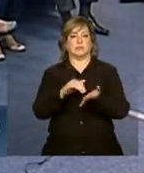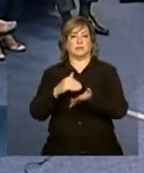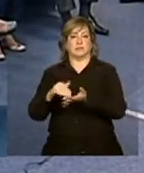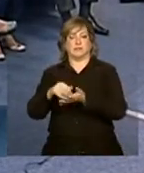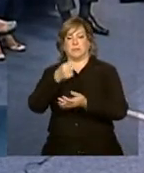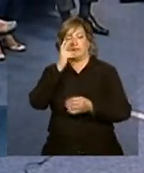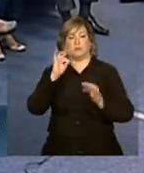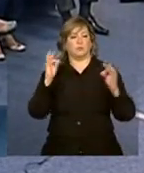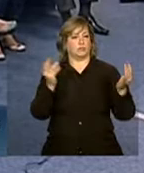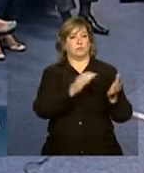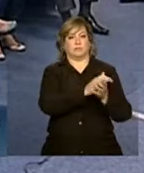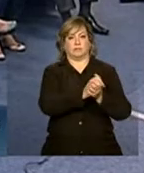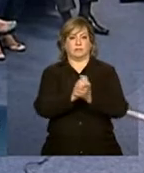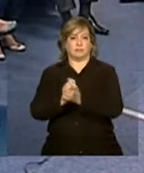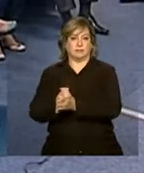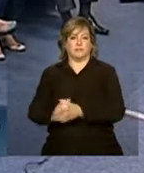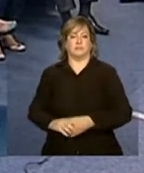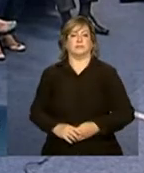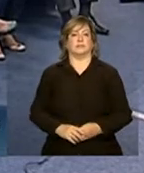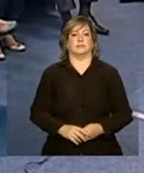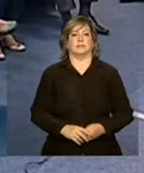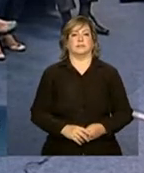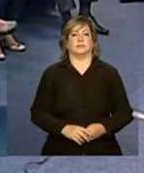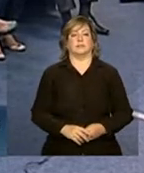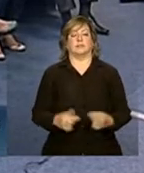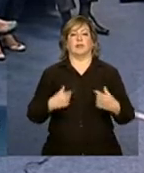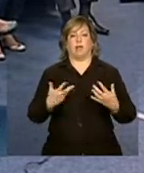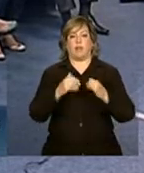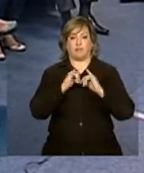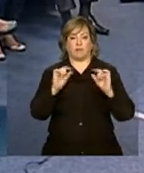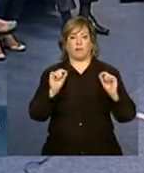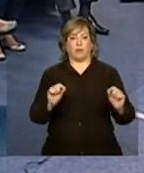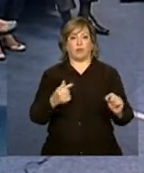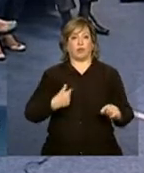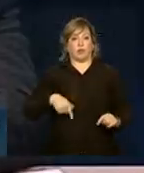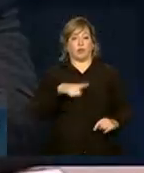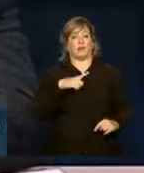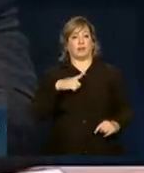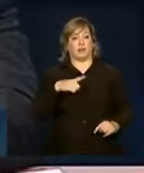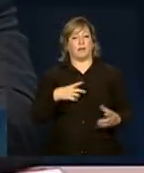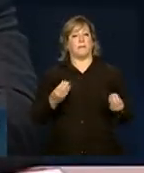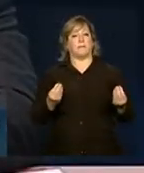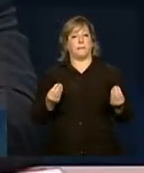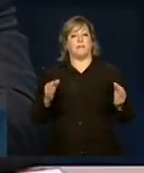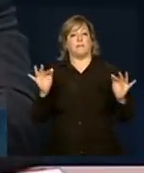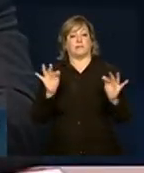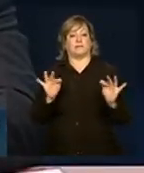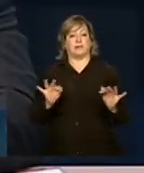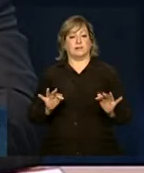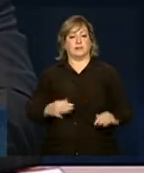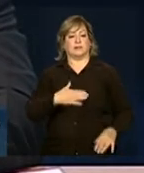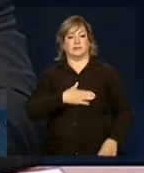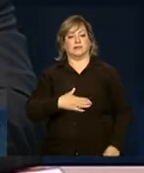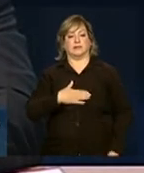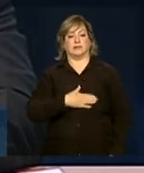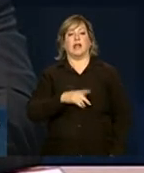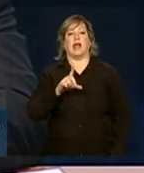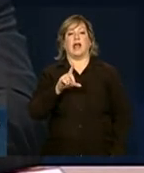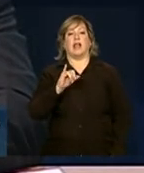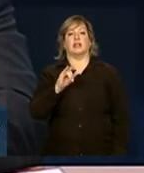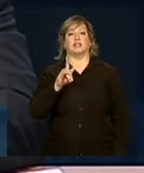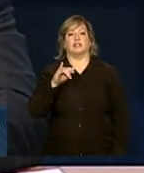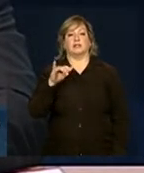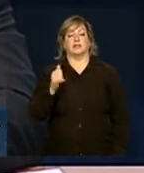os prefeitos dos prefeitos e eu quero dizer que nós estamos muito contentes a Lígia né nossa